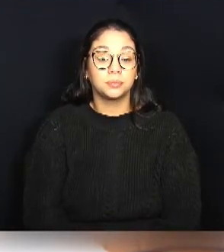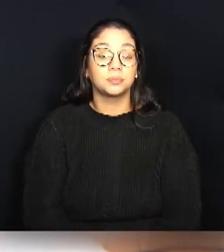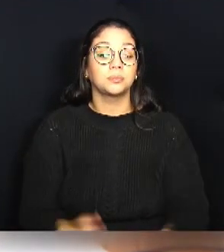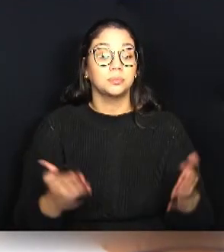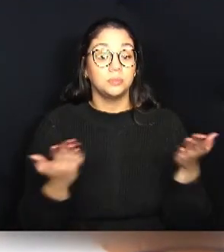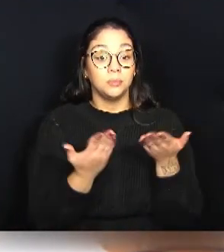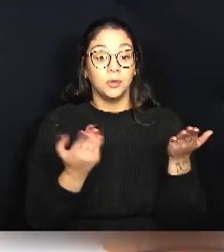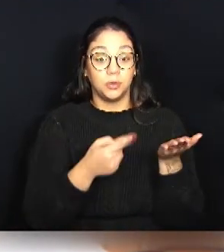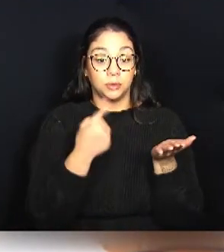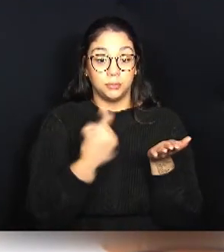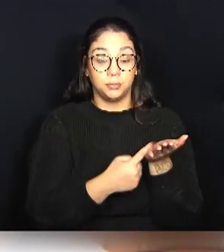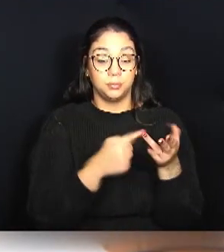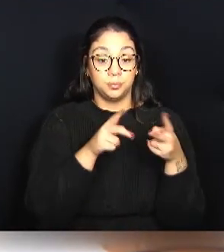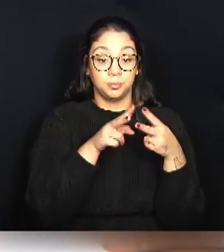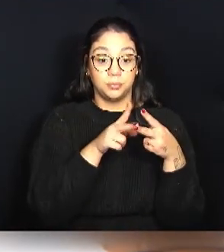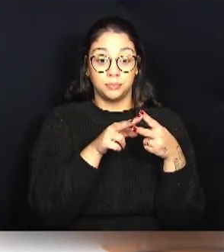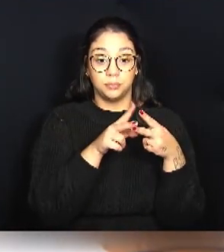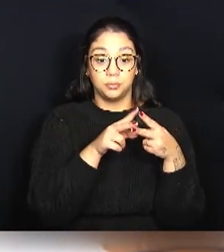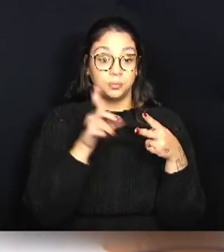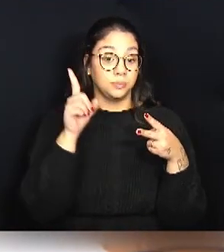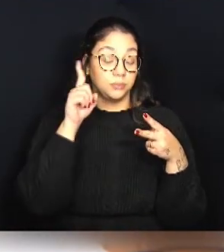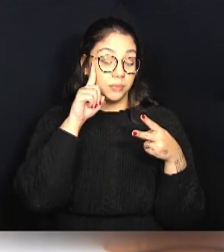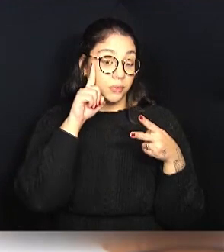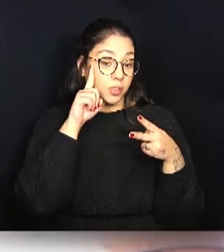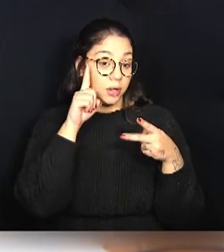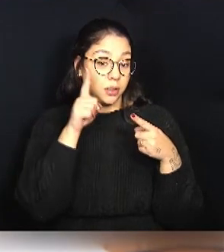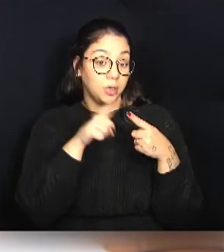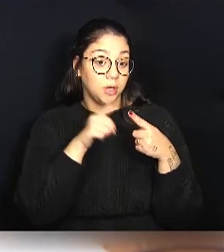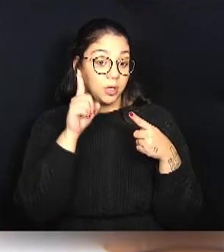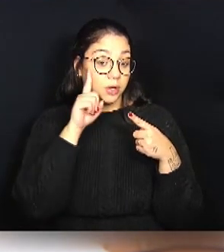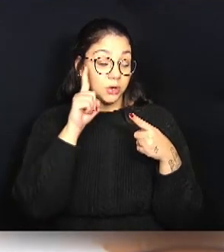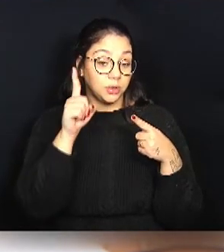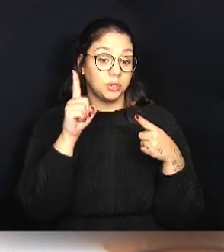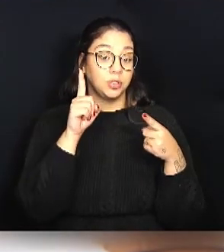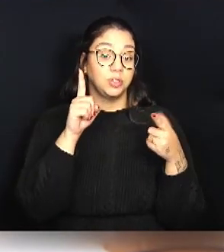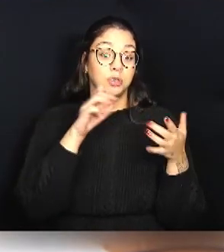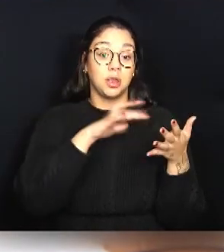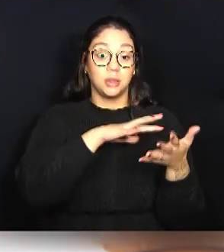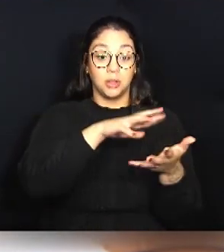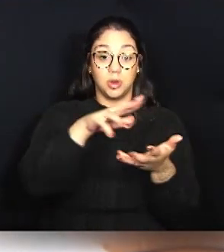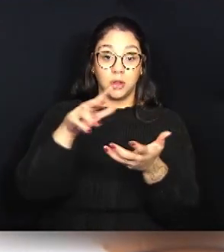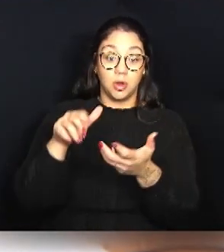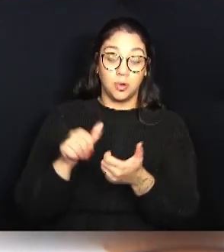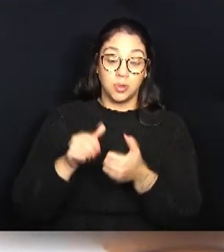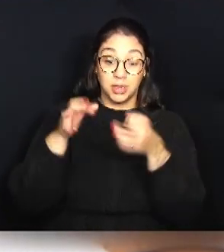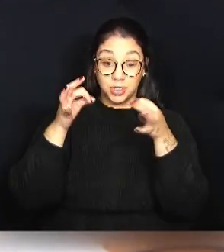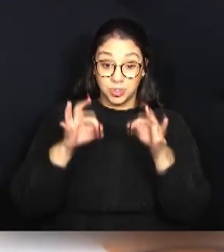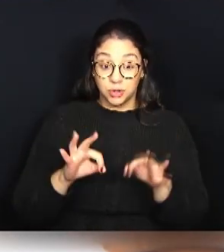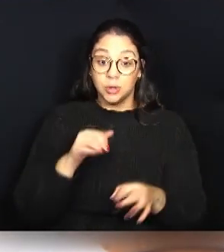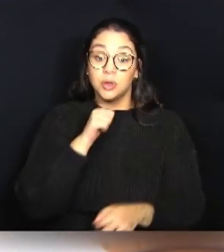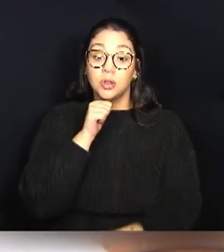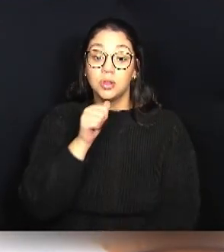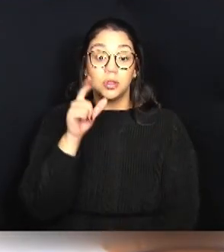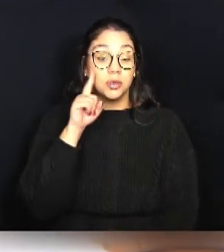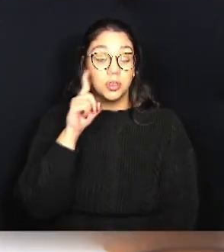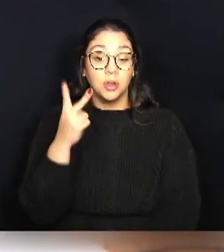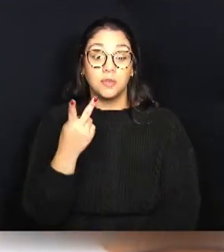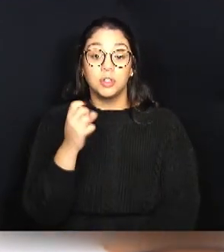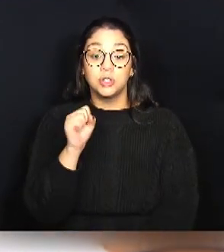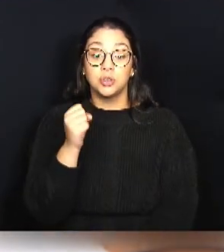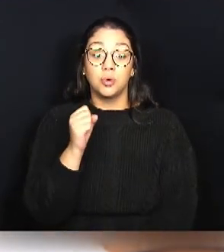combinar aqui dois motivos, né, do Dia Internacional da Dignidade Menstrual, que é celebrado no dia 28 de